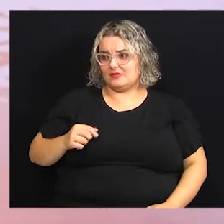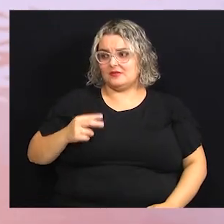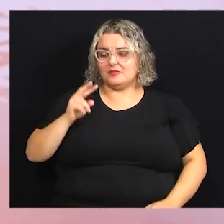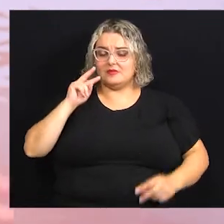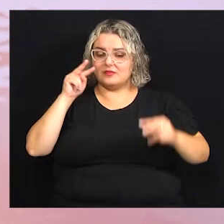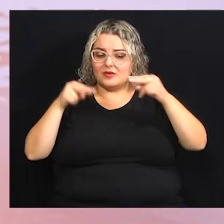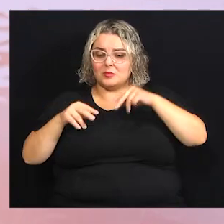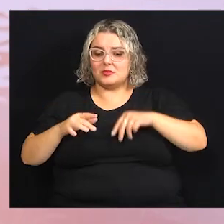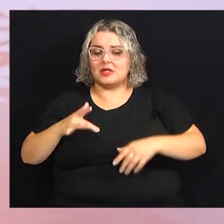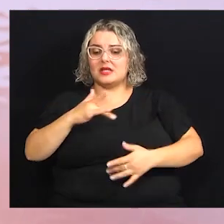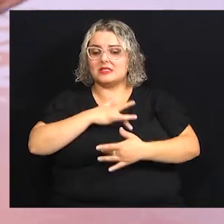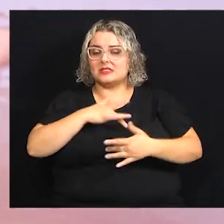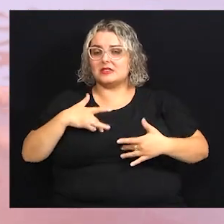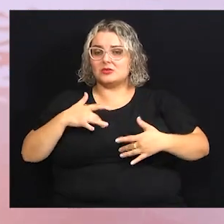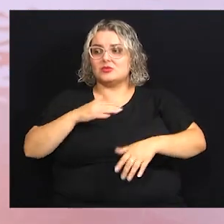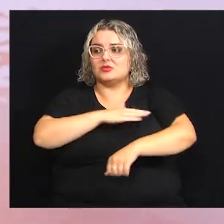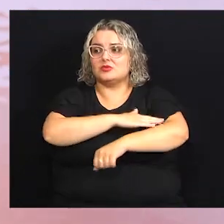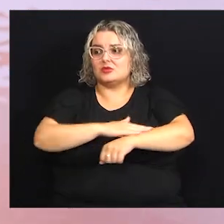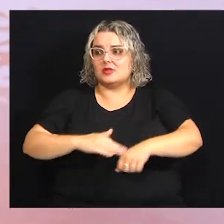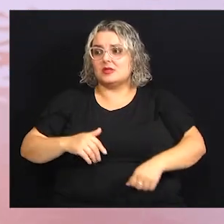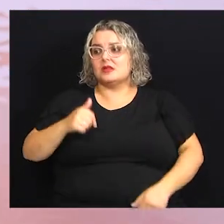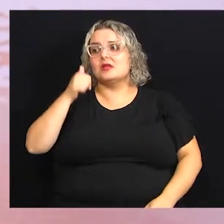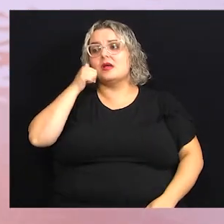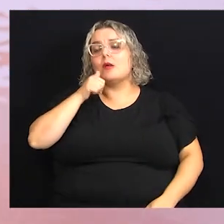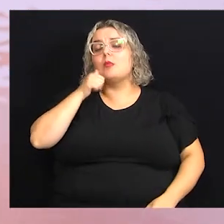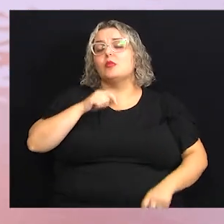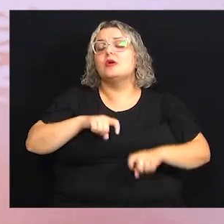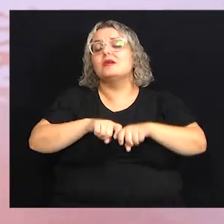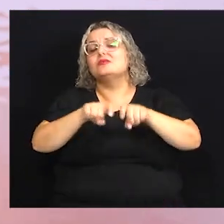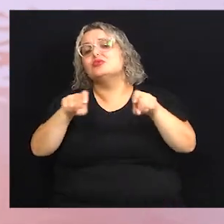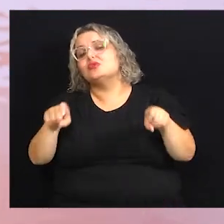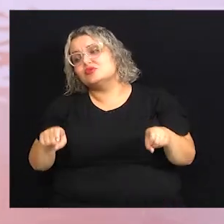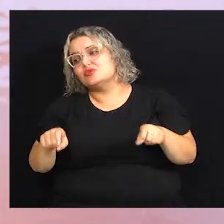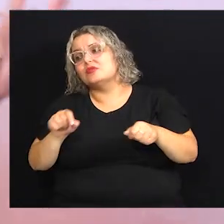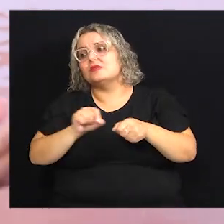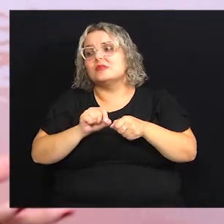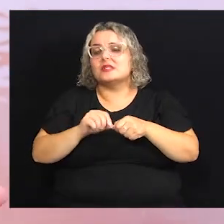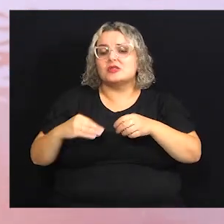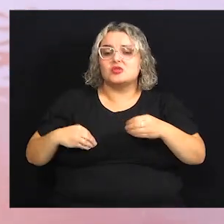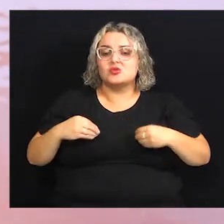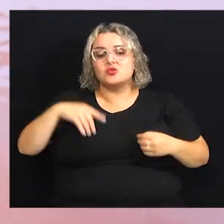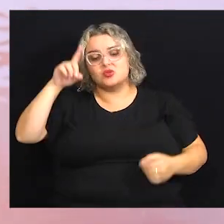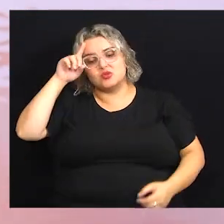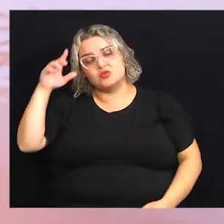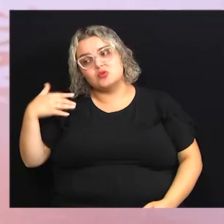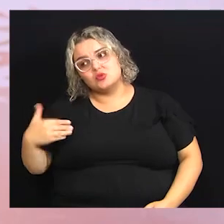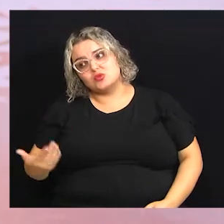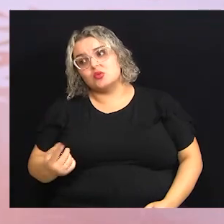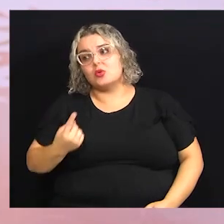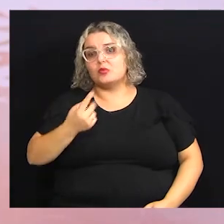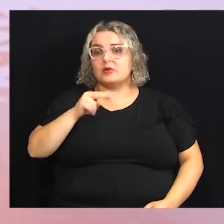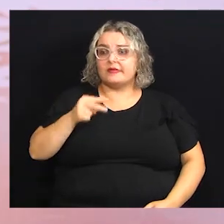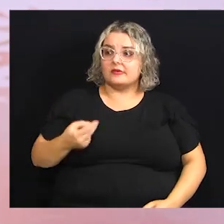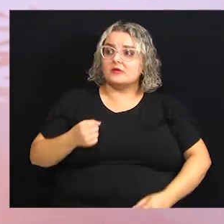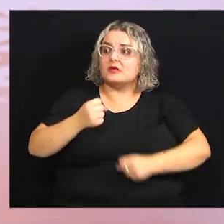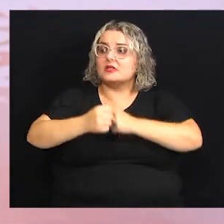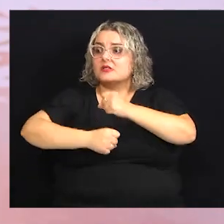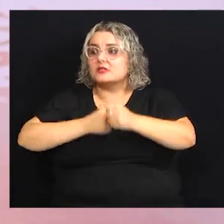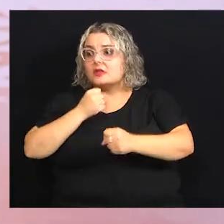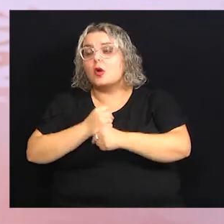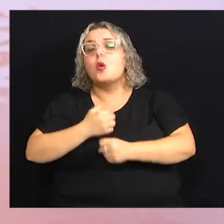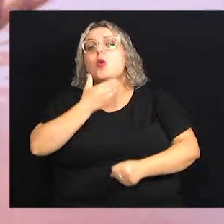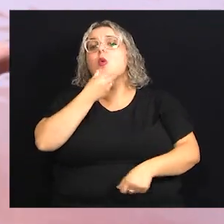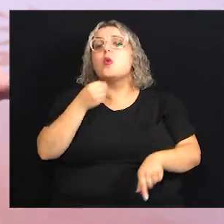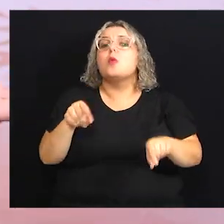saúde da pele, porque normalmente a mulher vai ao ginecologista ver, fazer os exames de rotina, né, pelo menos uma vez ao